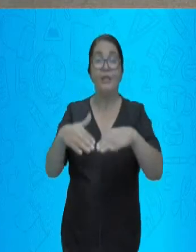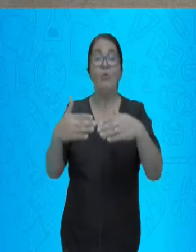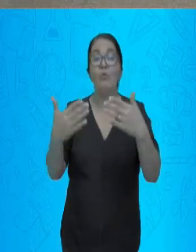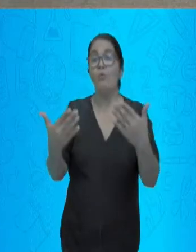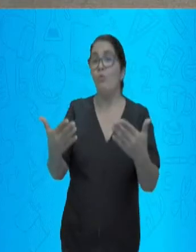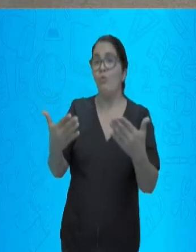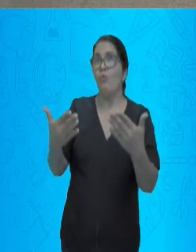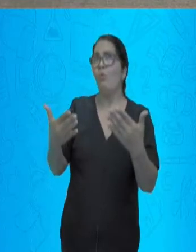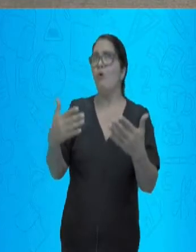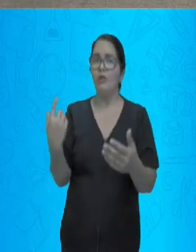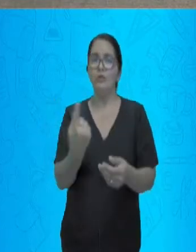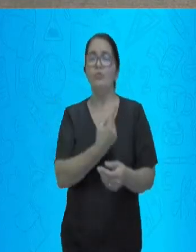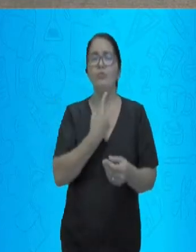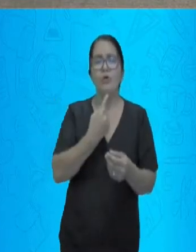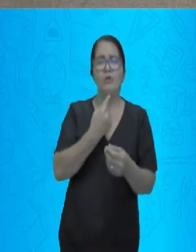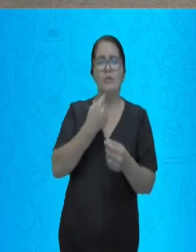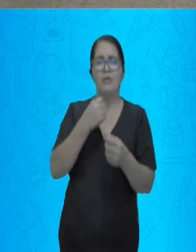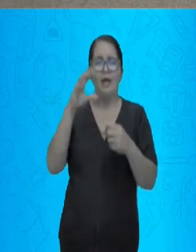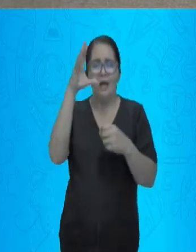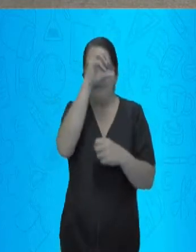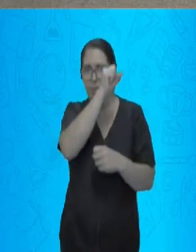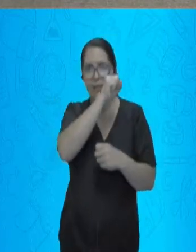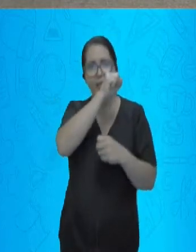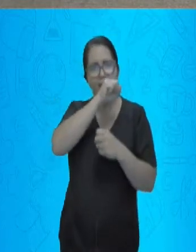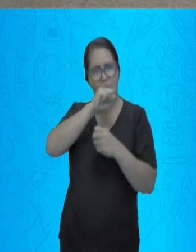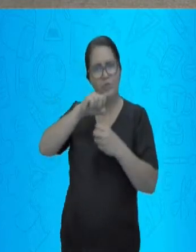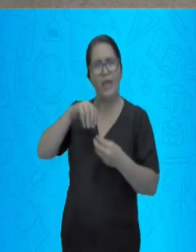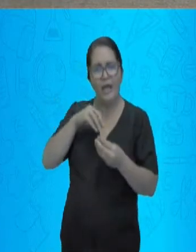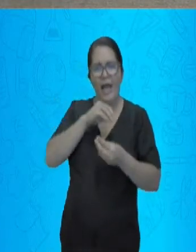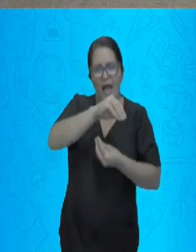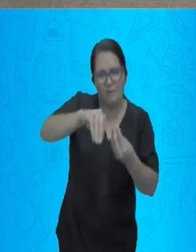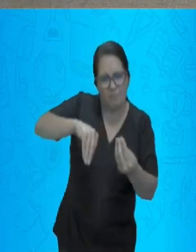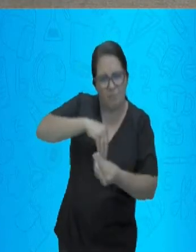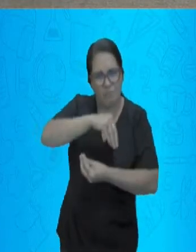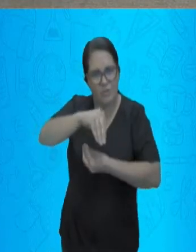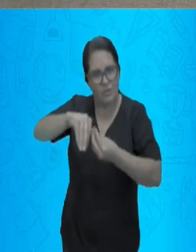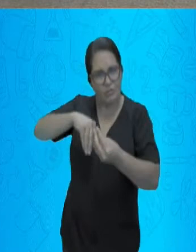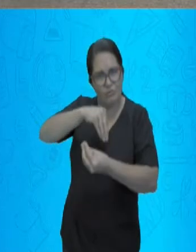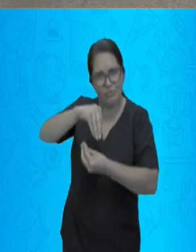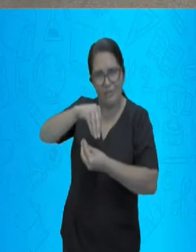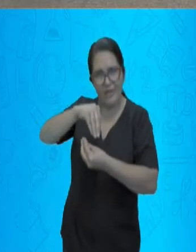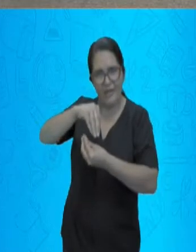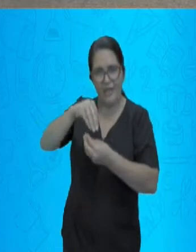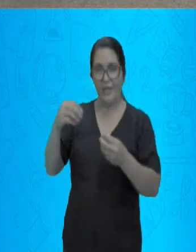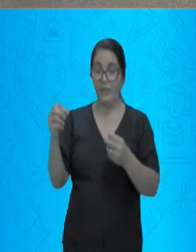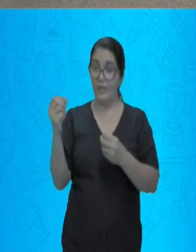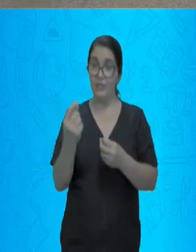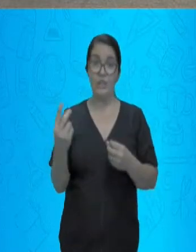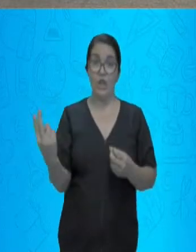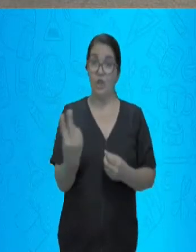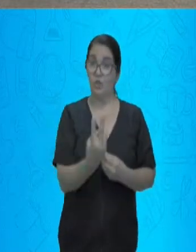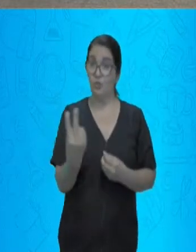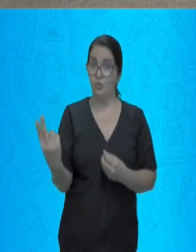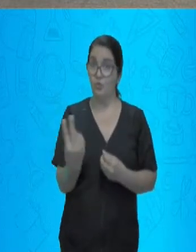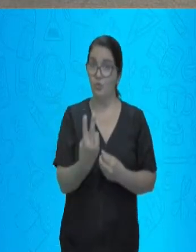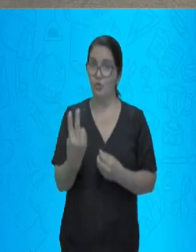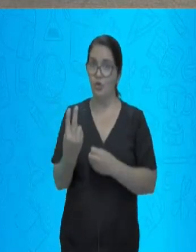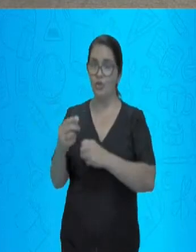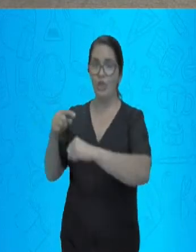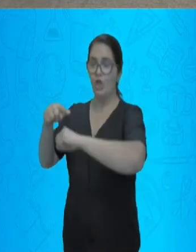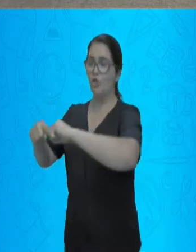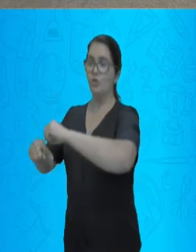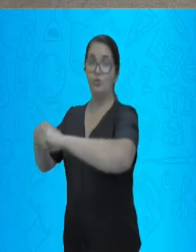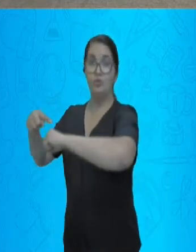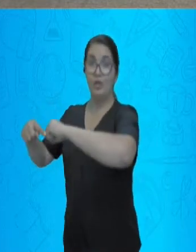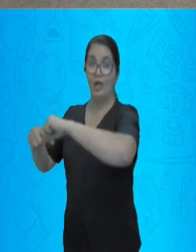da substância, é isto aqui, é a representação dos átomos,